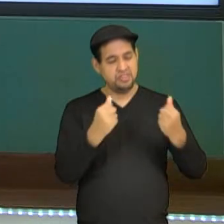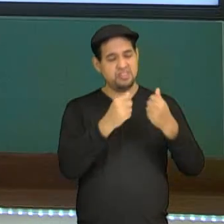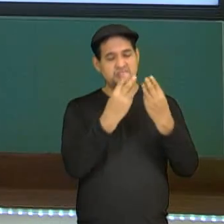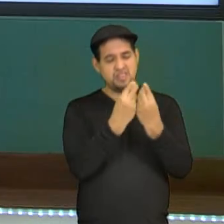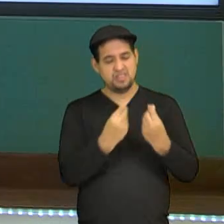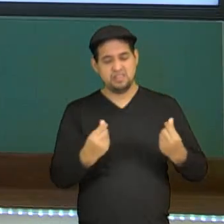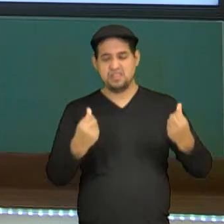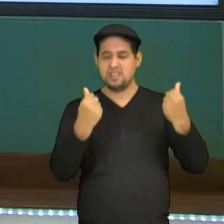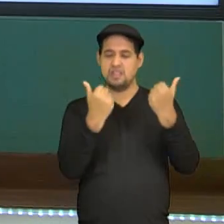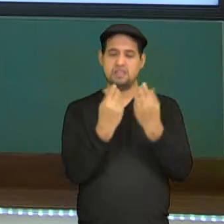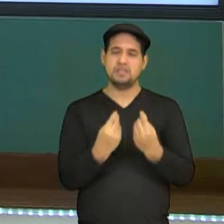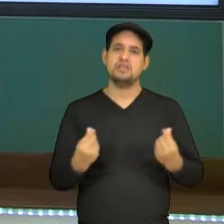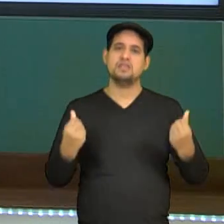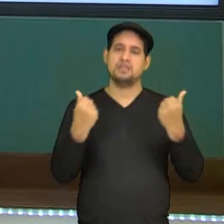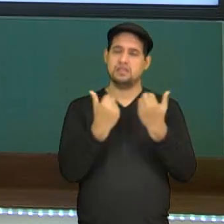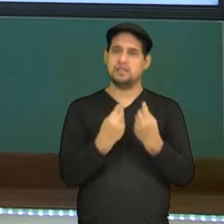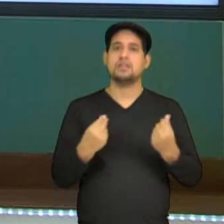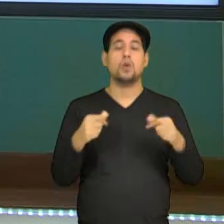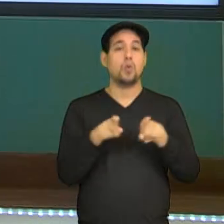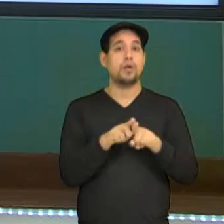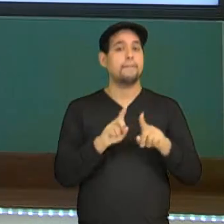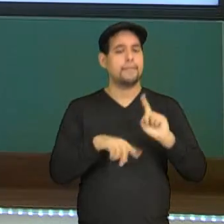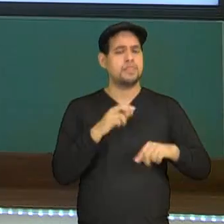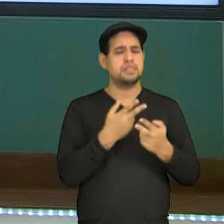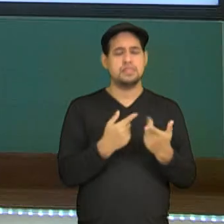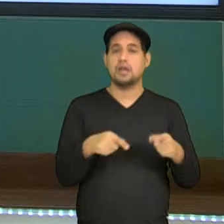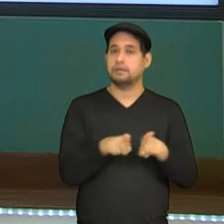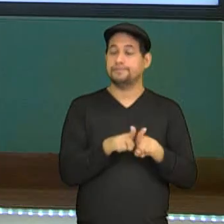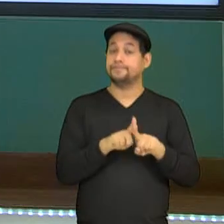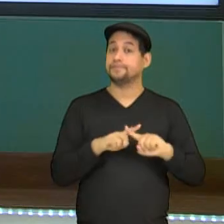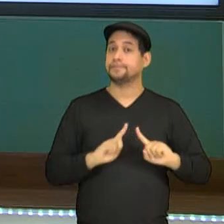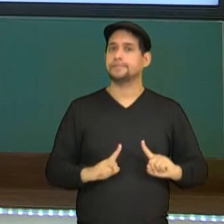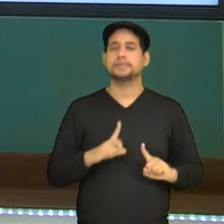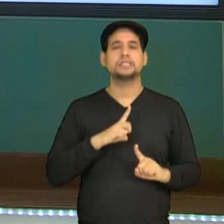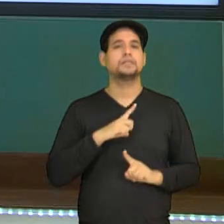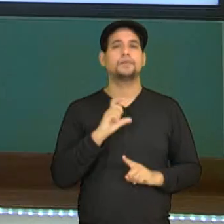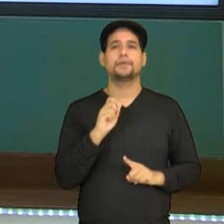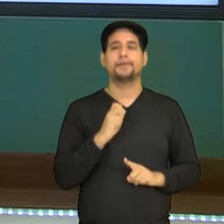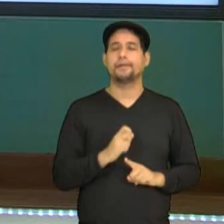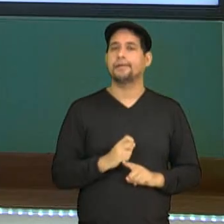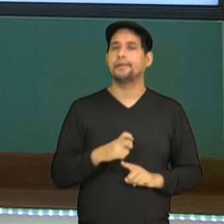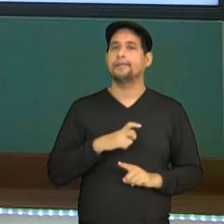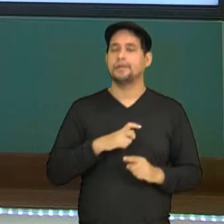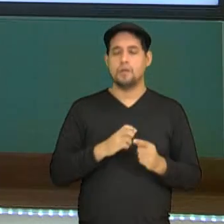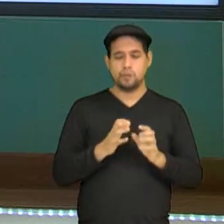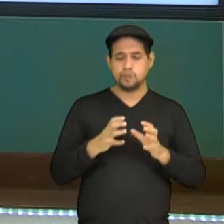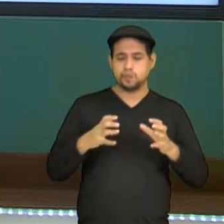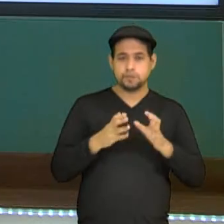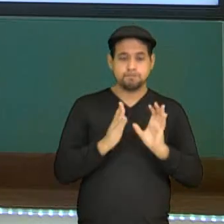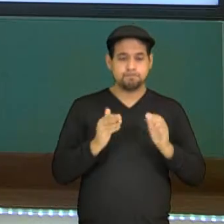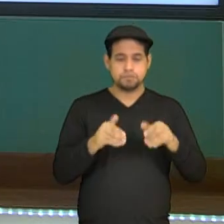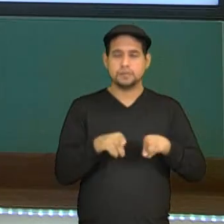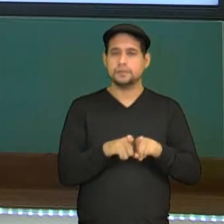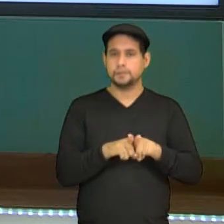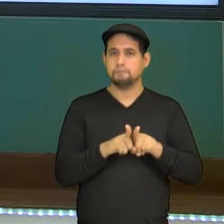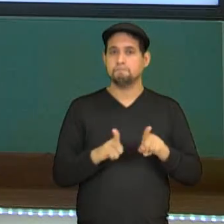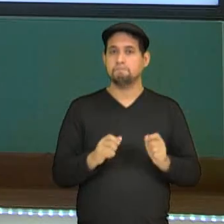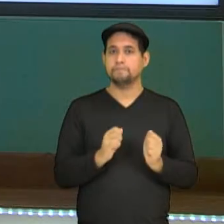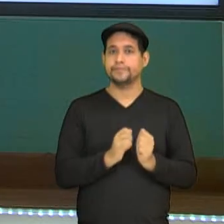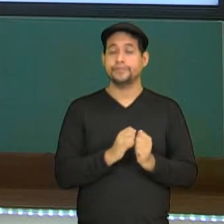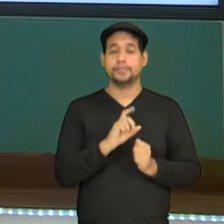de depósitos de sedimentos materiais. Nestas áreas nós vamos ter, obviamente, uma grande concentração